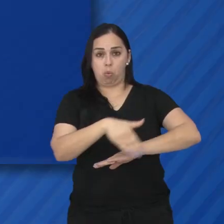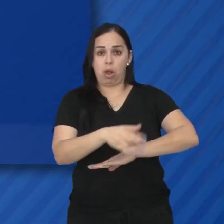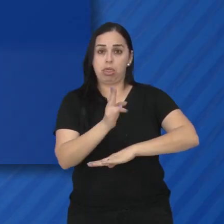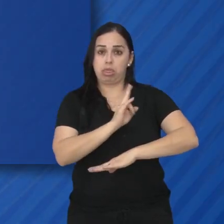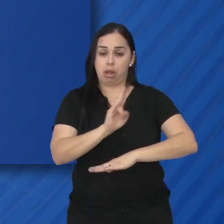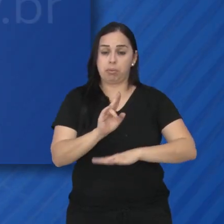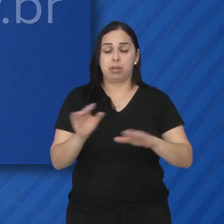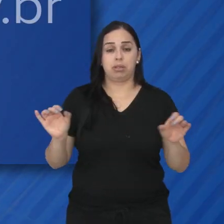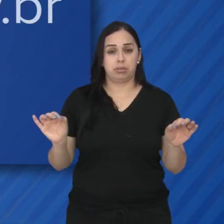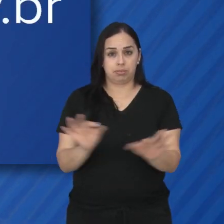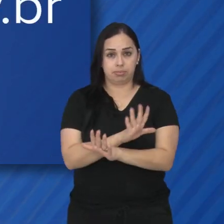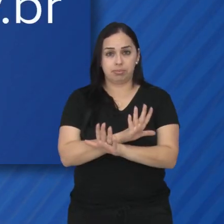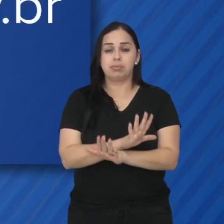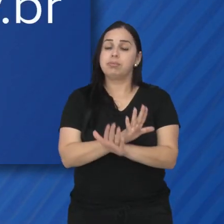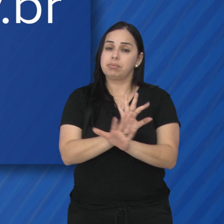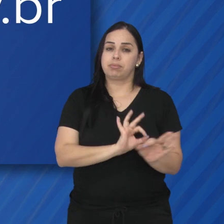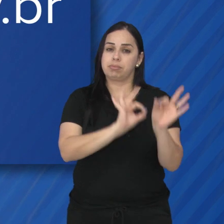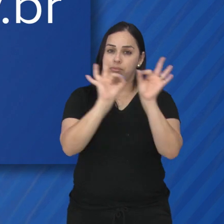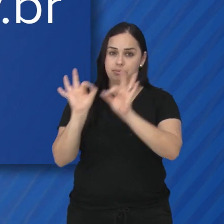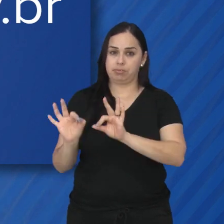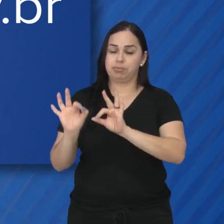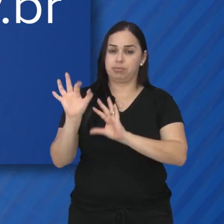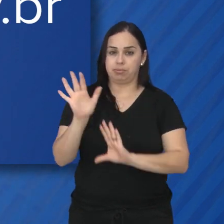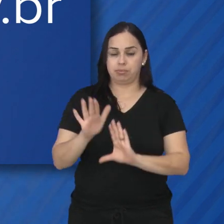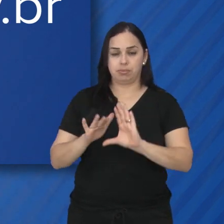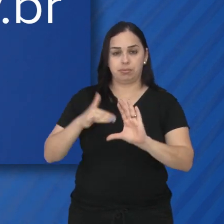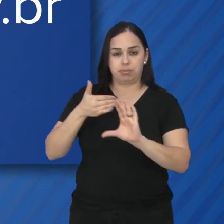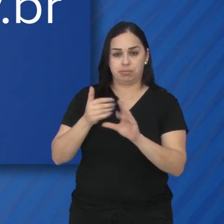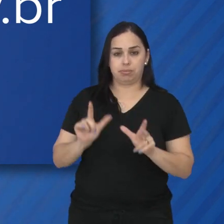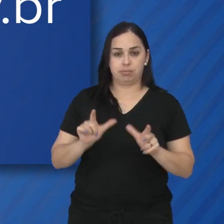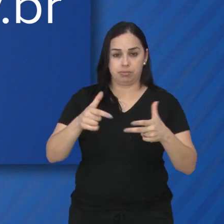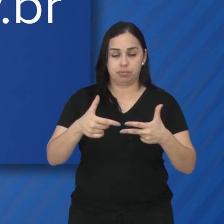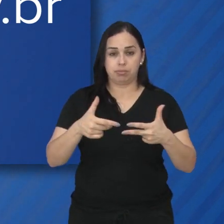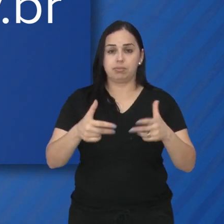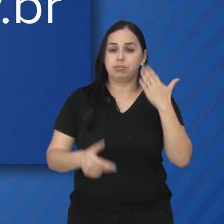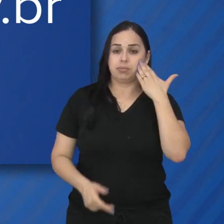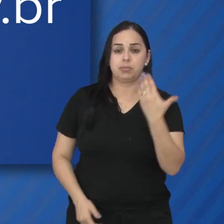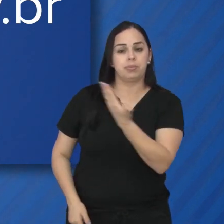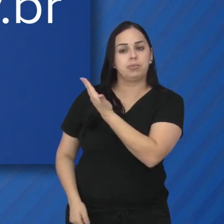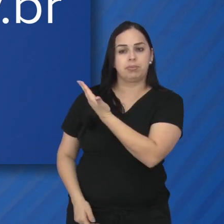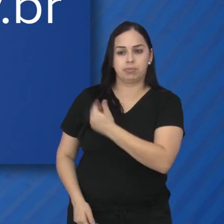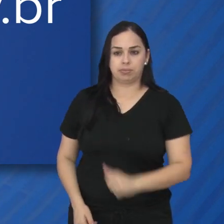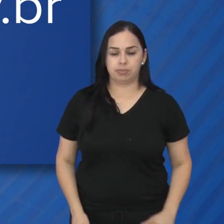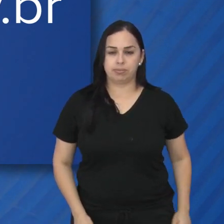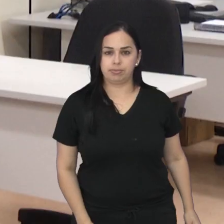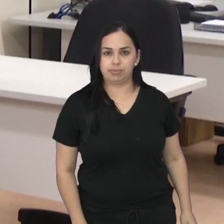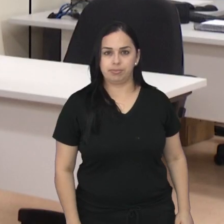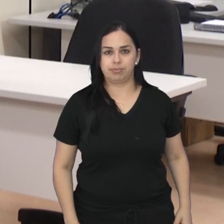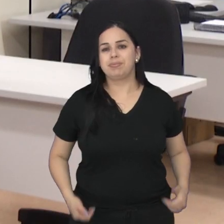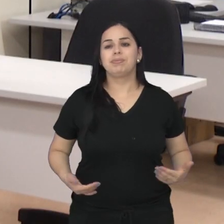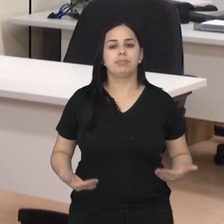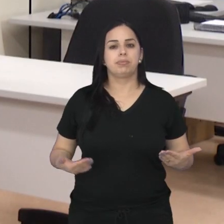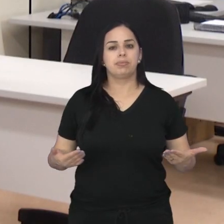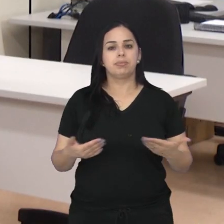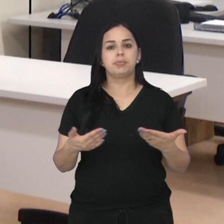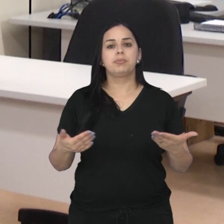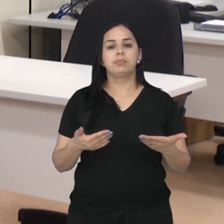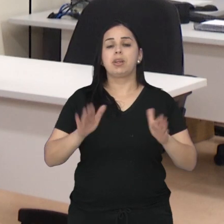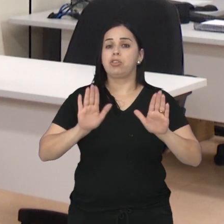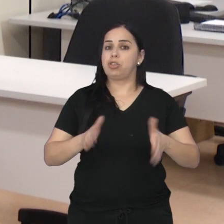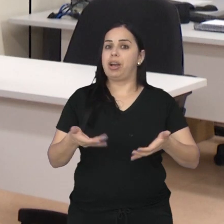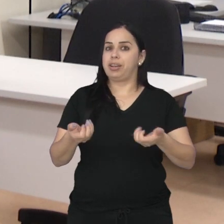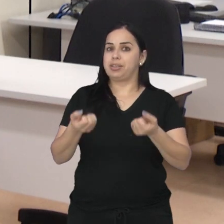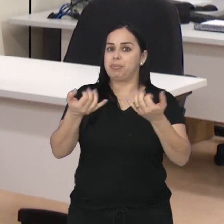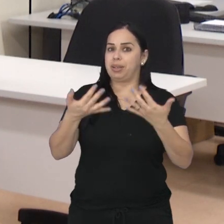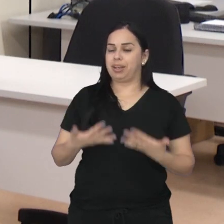públicas. A pauta completa você confere no nosso site, no ícone Pauta das Sessões. E agora, como eu já antecipei